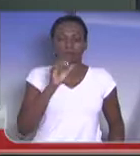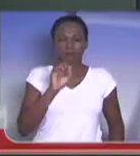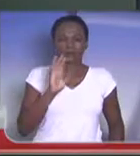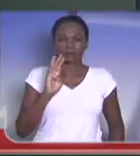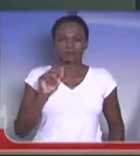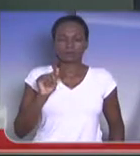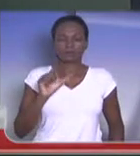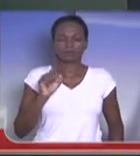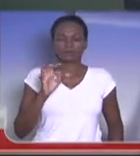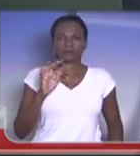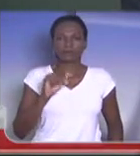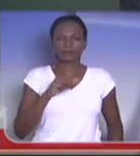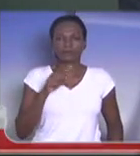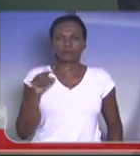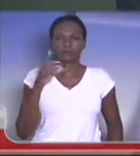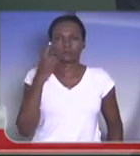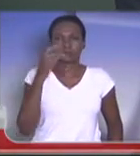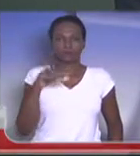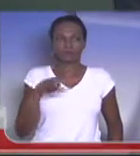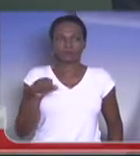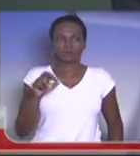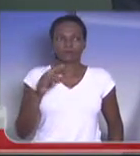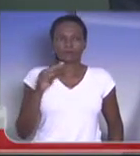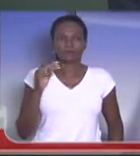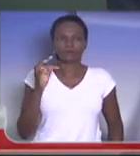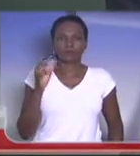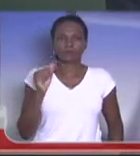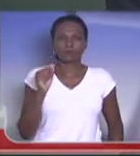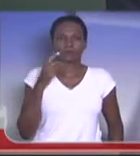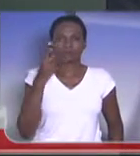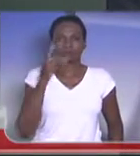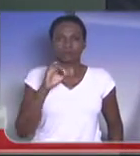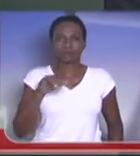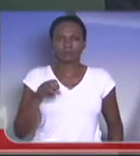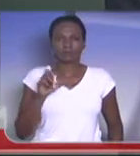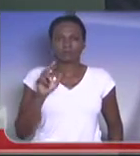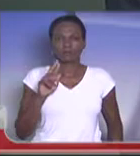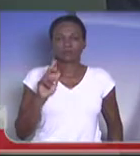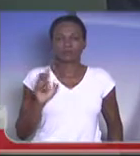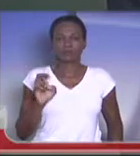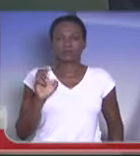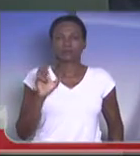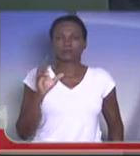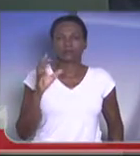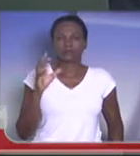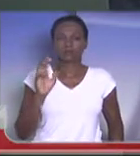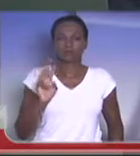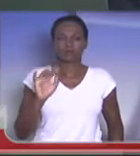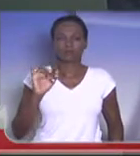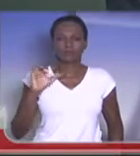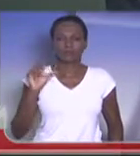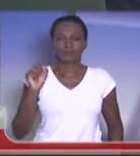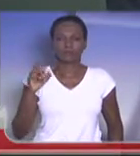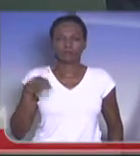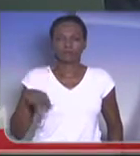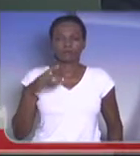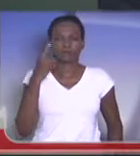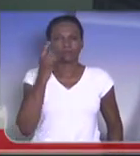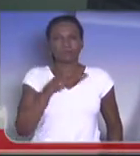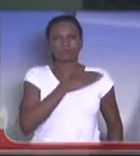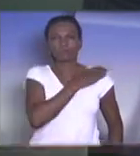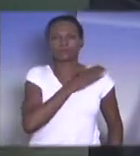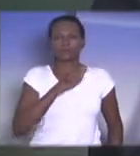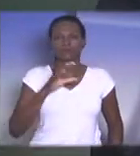Com a palavra a deputada Marta Costa, com a palavra o deputado Jorge Wilson, xerife do consumidor, com a palavra o nobre deputado Coronel